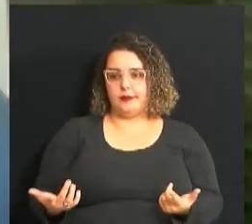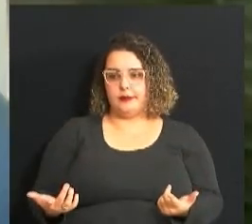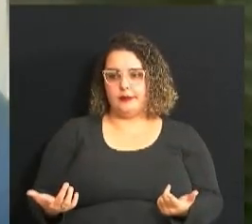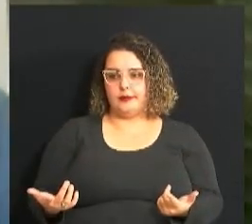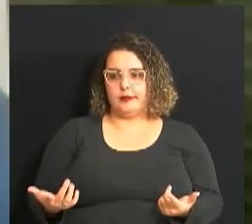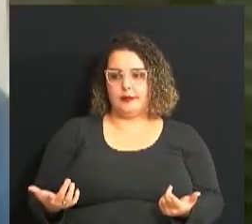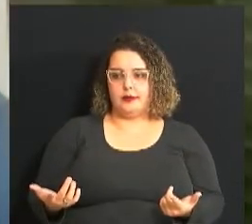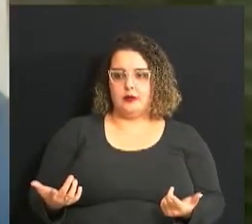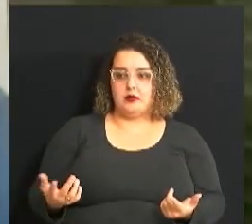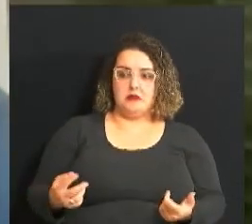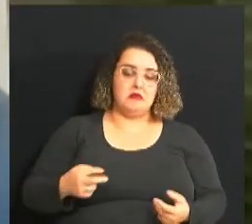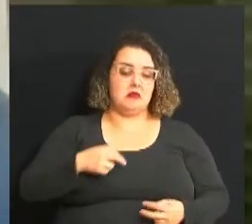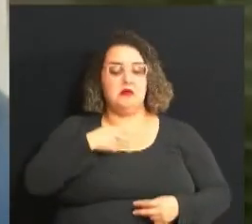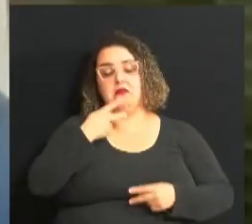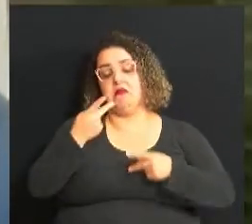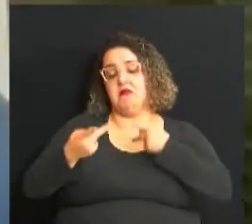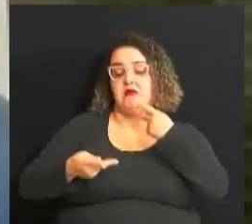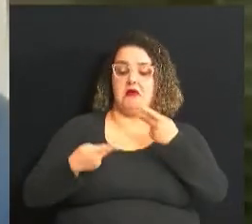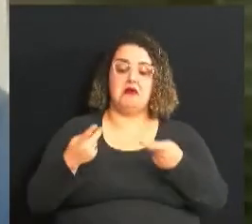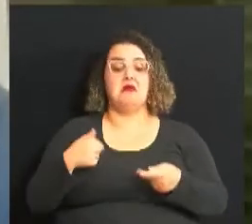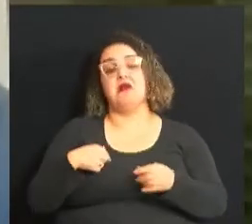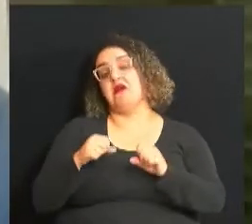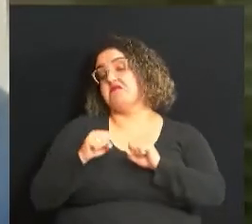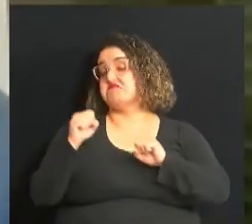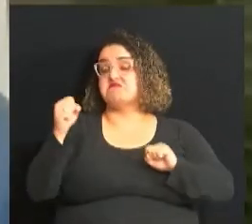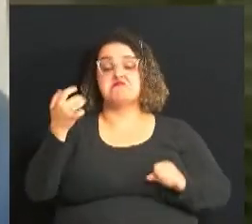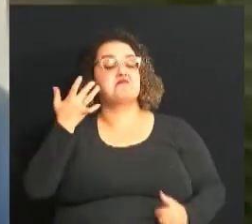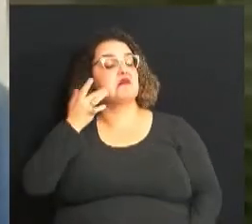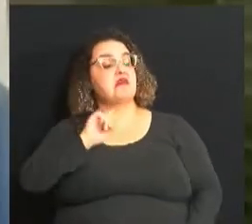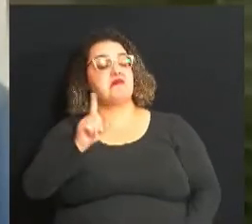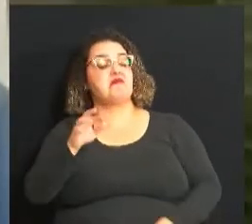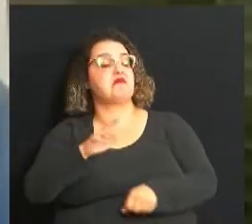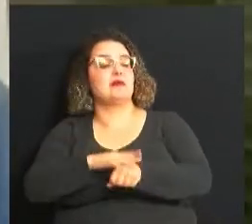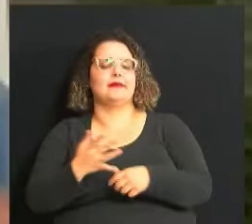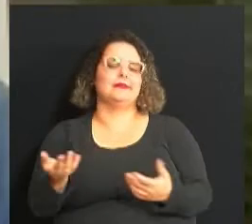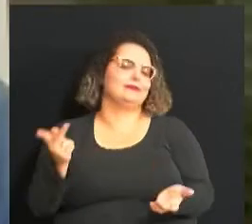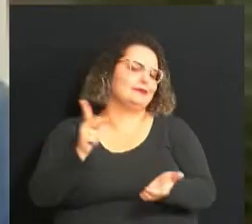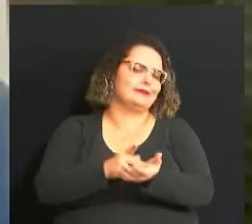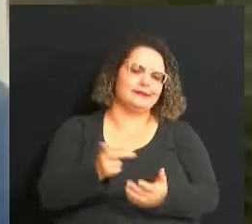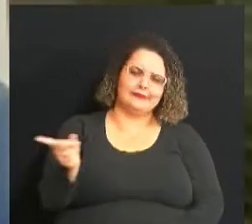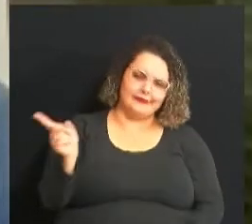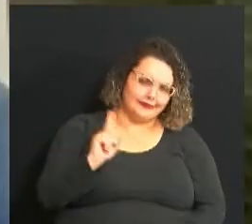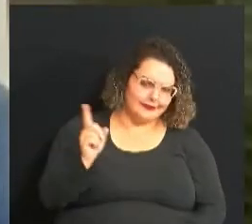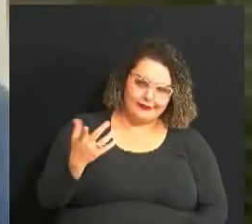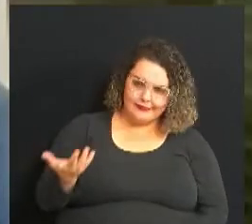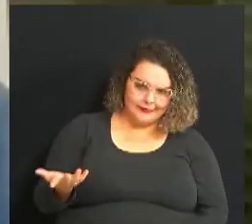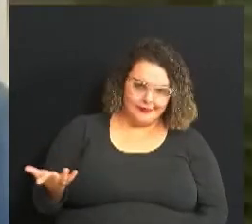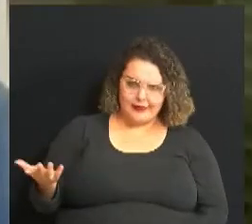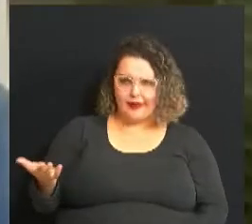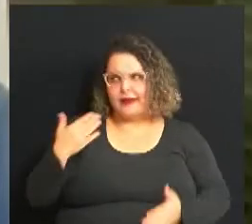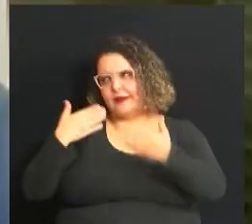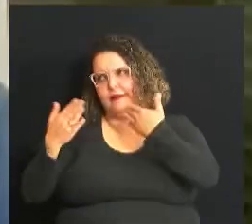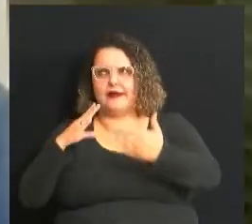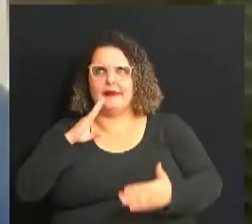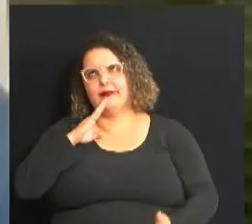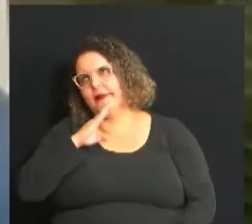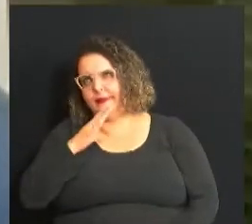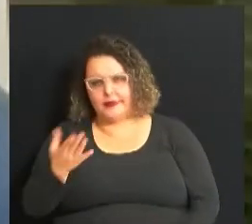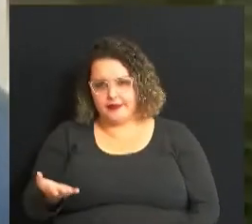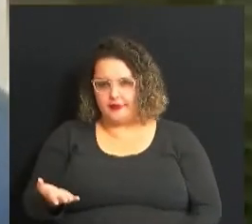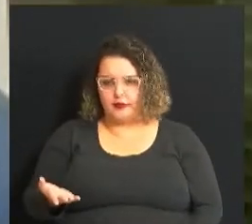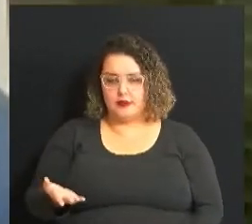a dizer que são super-homens, na realidade não são, né? E aí ele não tem parâmetro. Então, o parâmetro, quem pode dar é